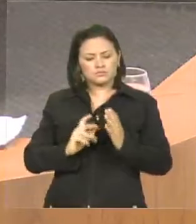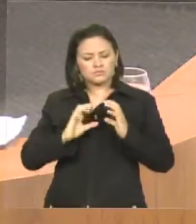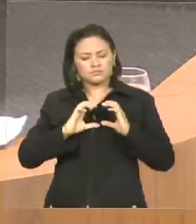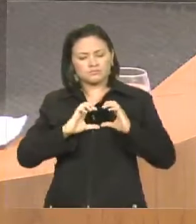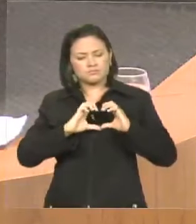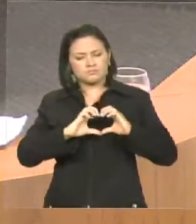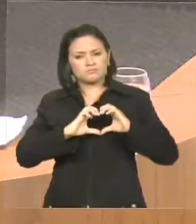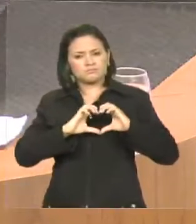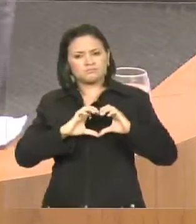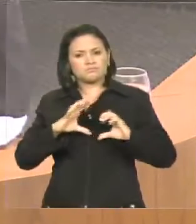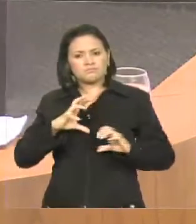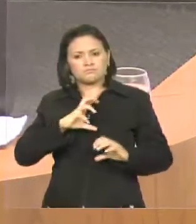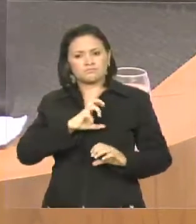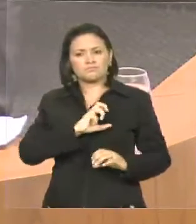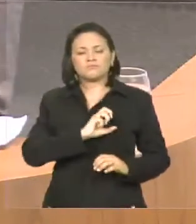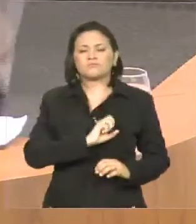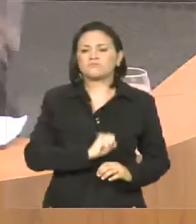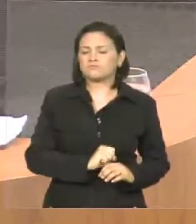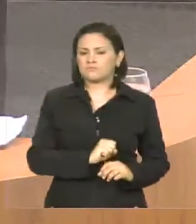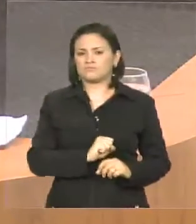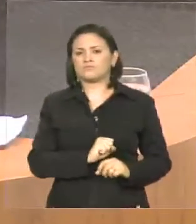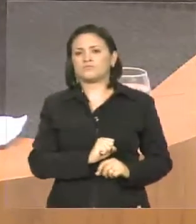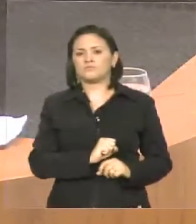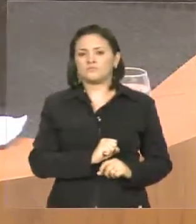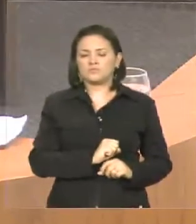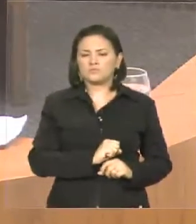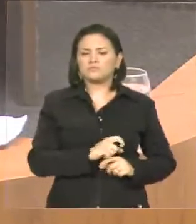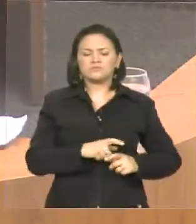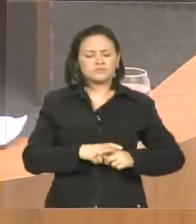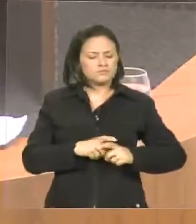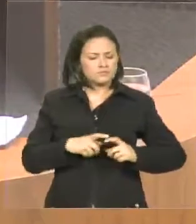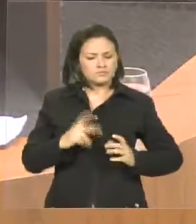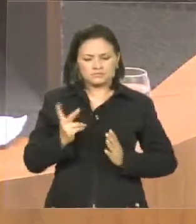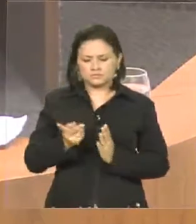os maiores poemas líricos do romancismo,